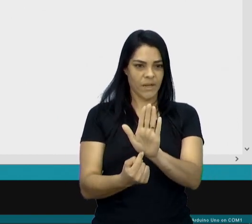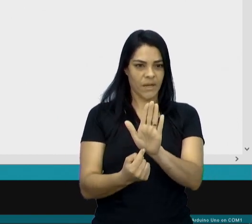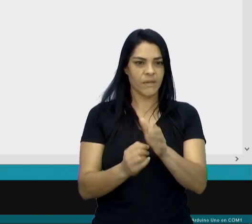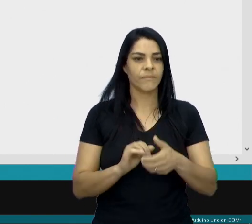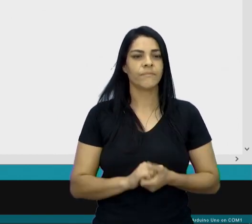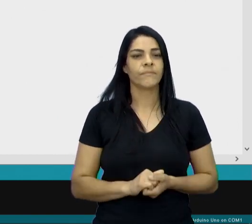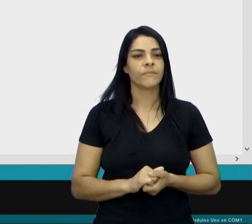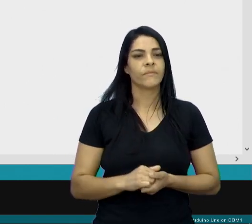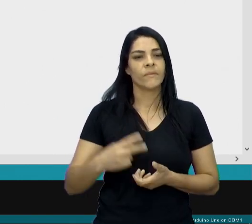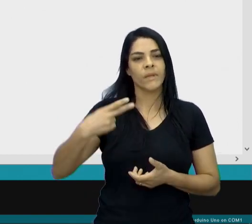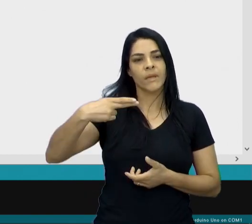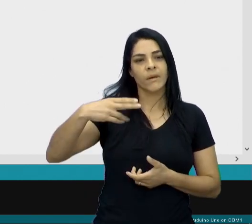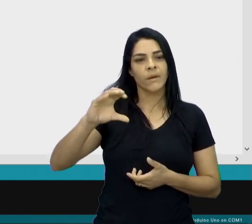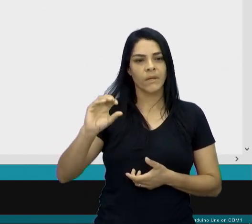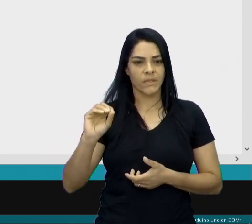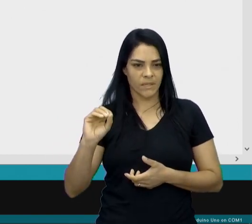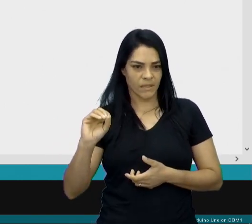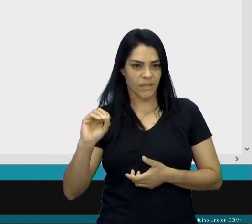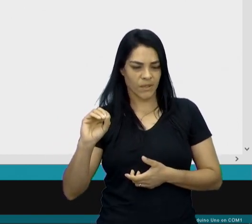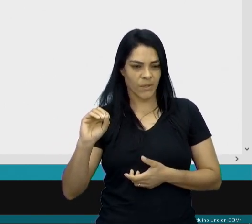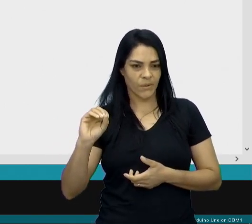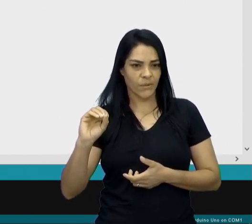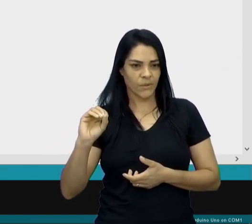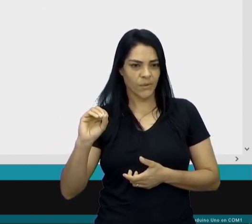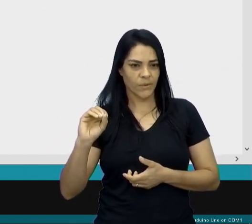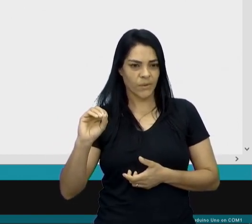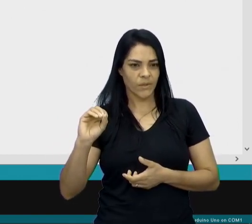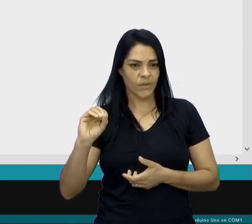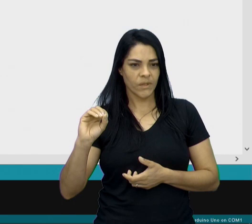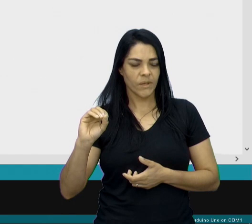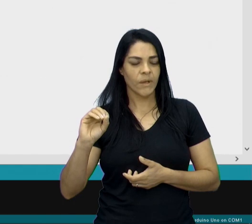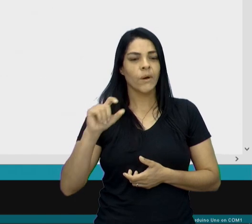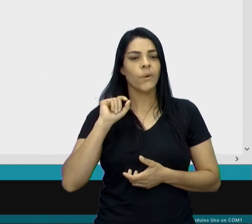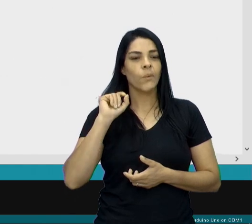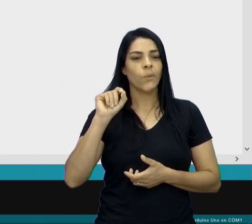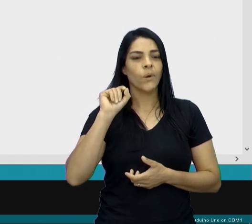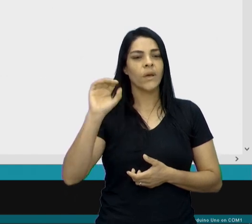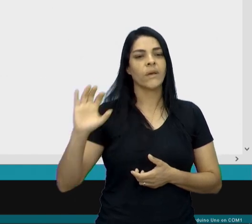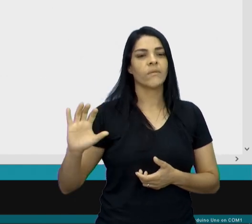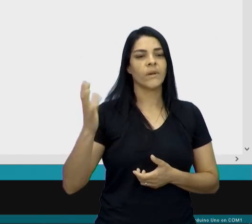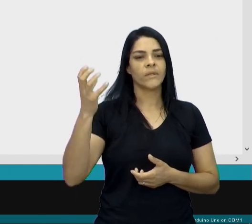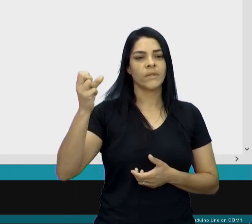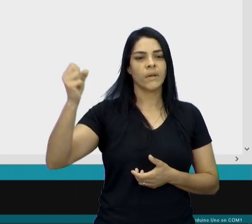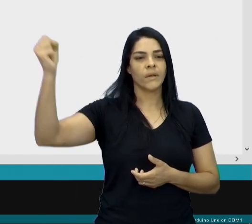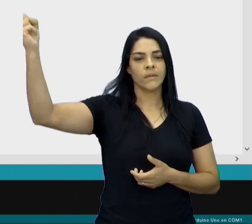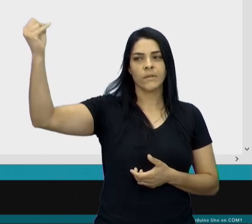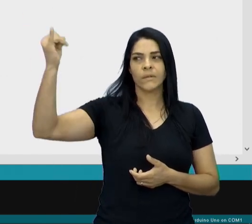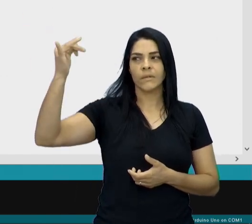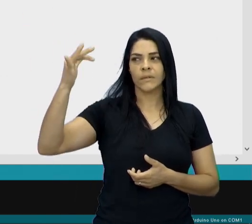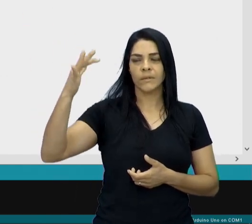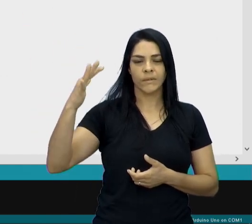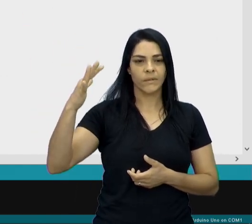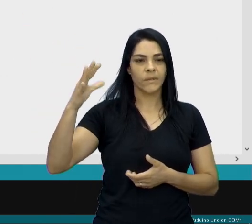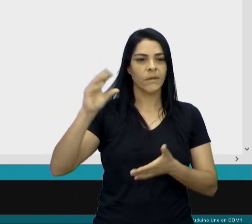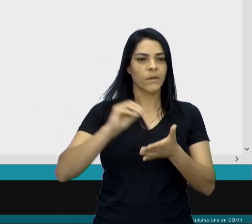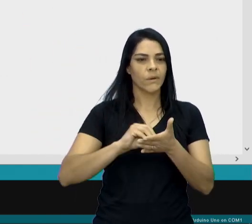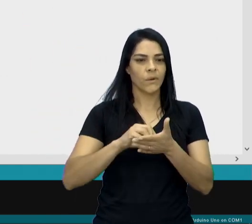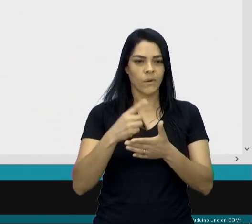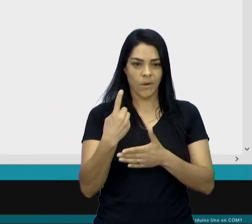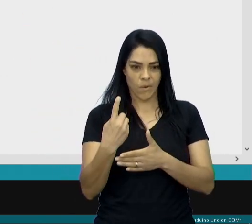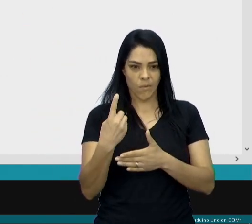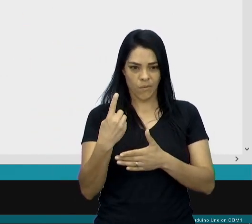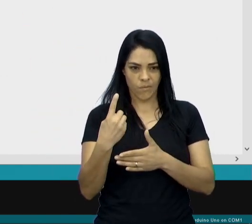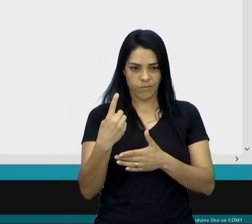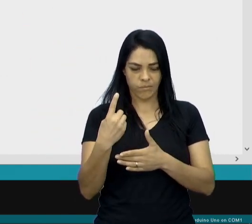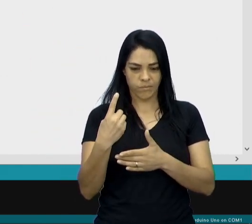Igual a zero. E ele vai acender e acrescentar um a cada rodada que